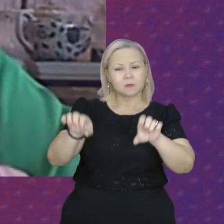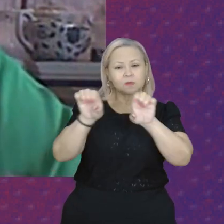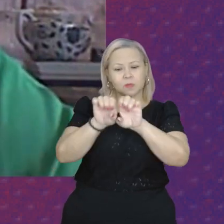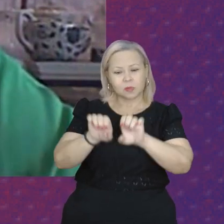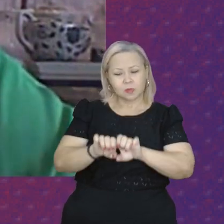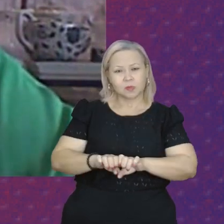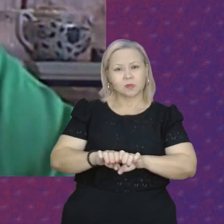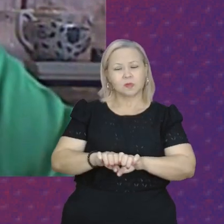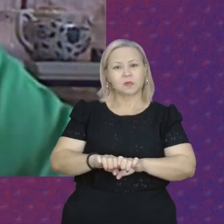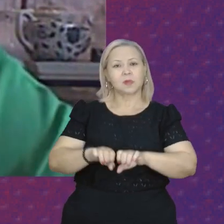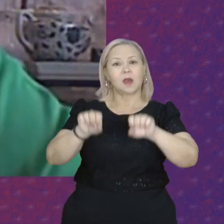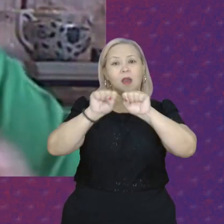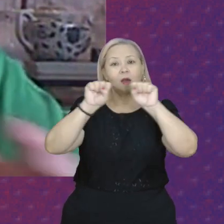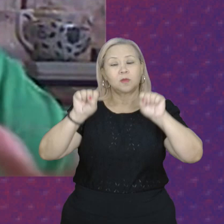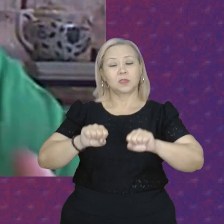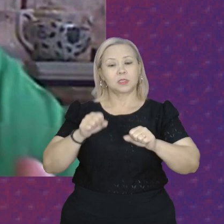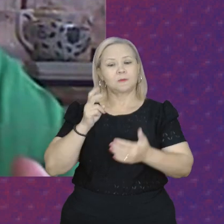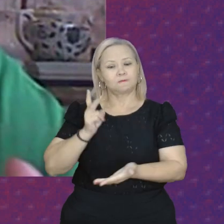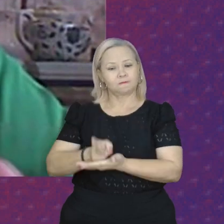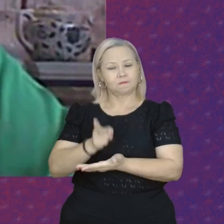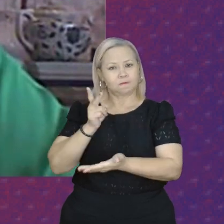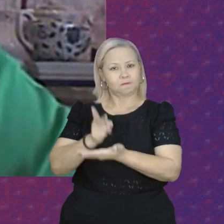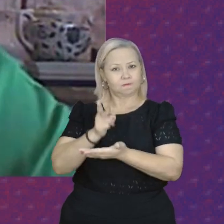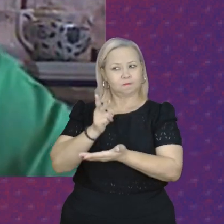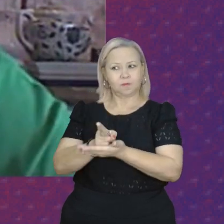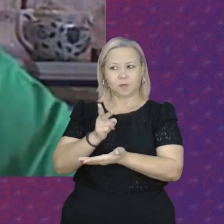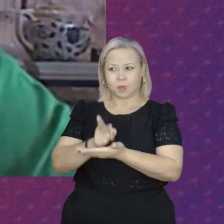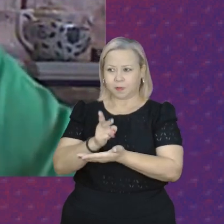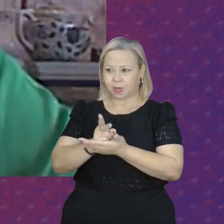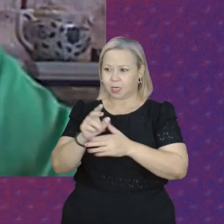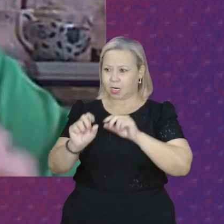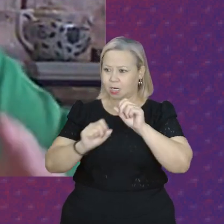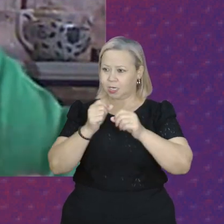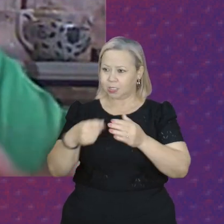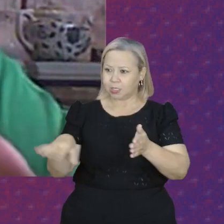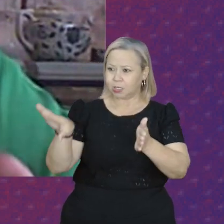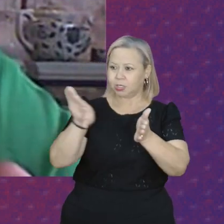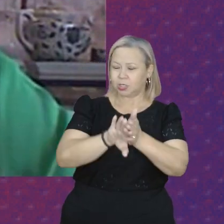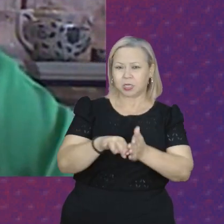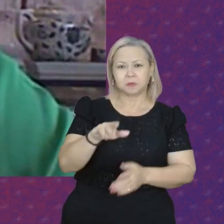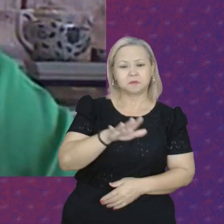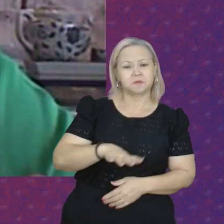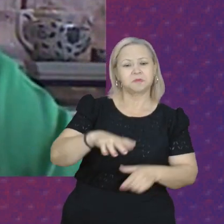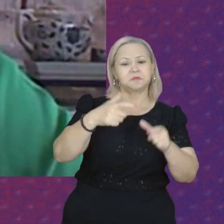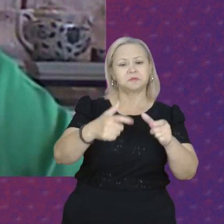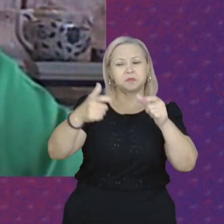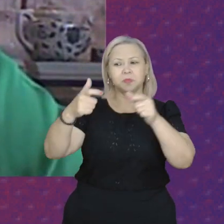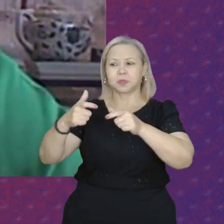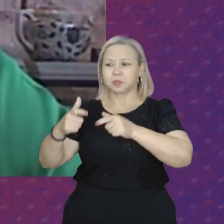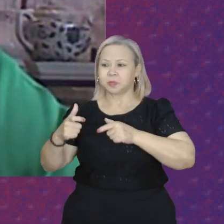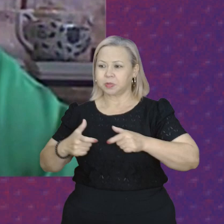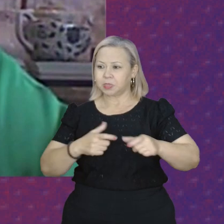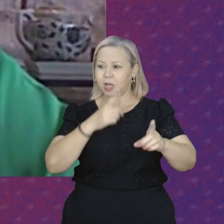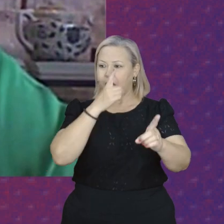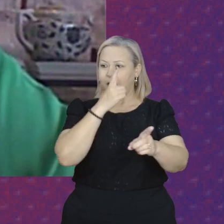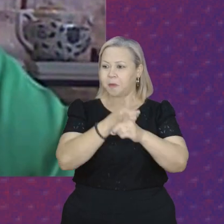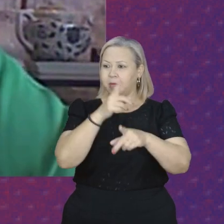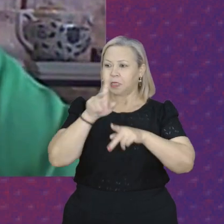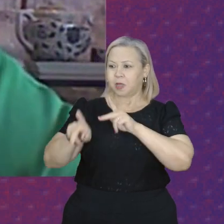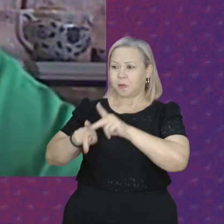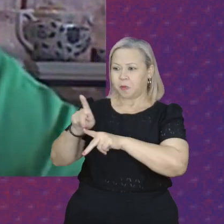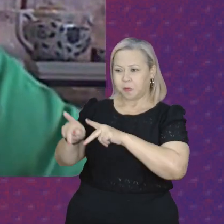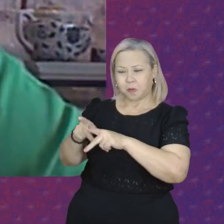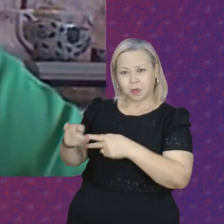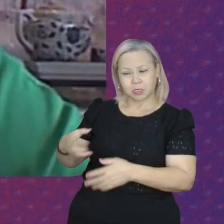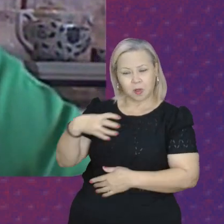um sistema permanente, não é, que chegasse em todos os lugares para atender a população